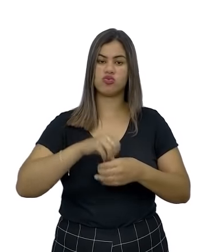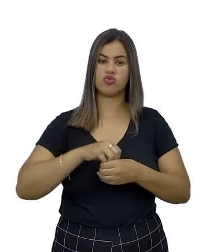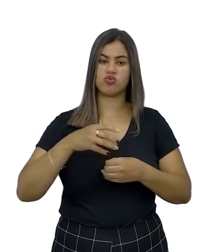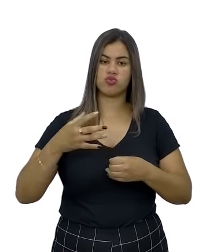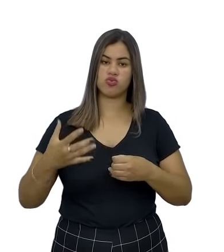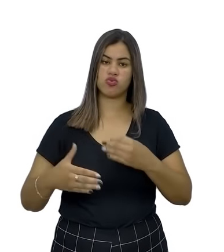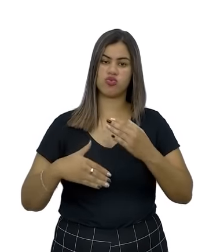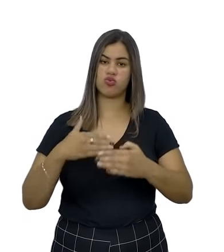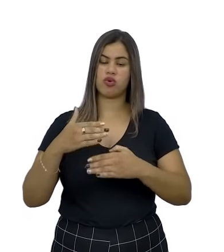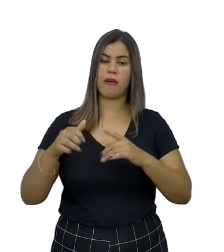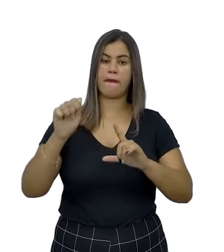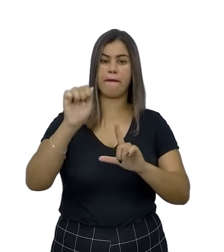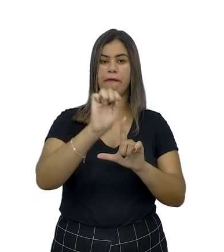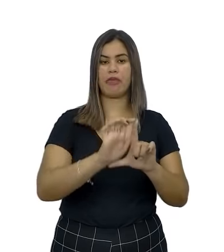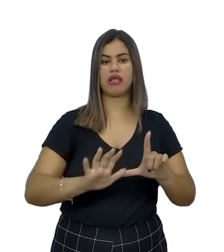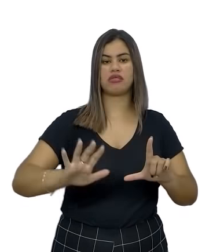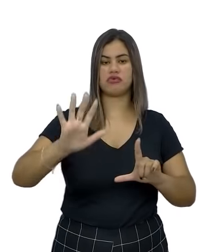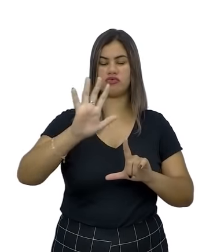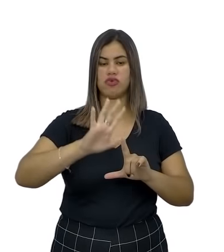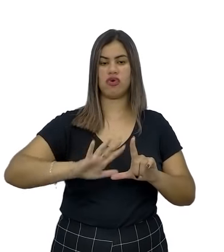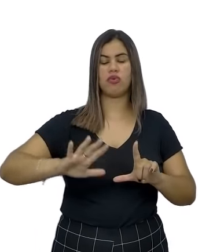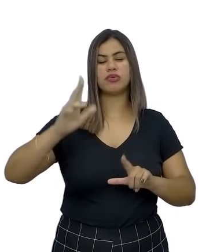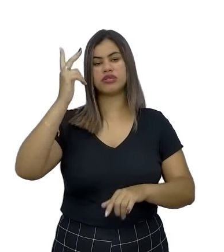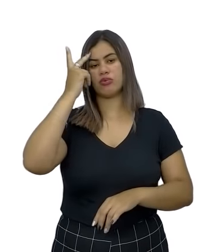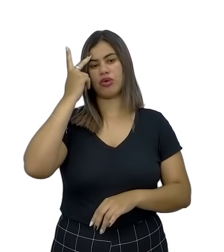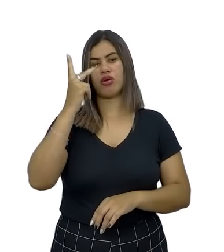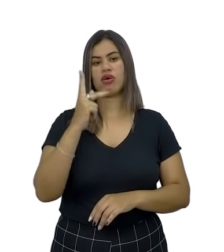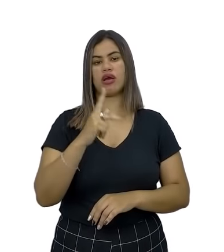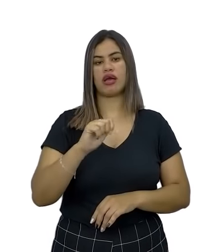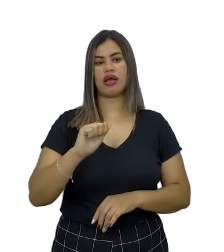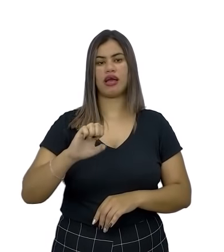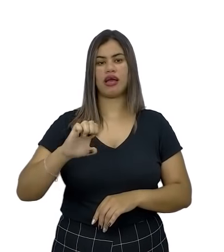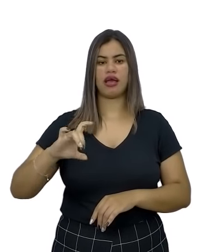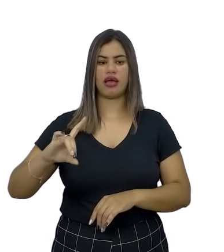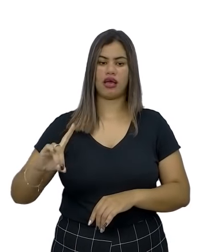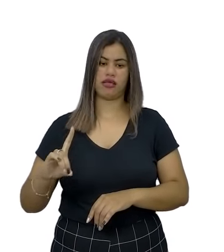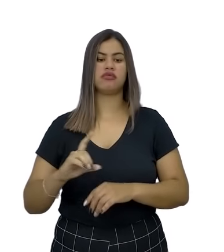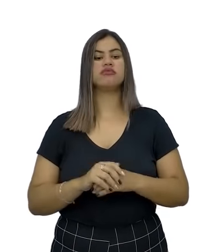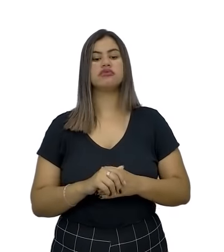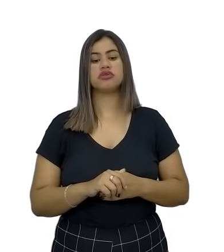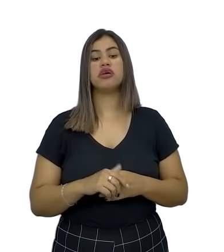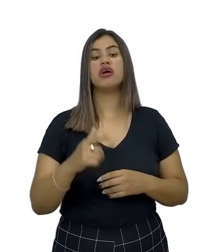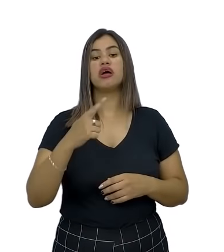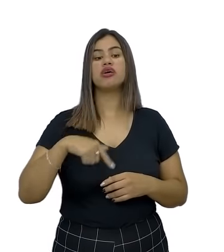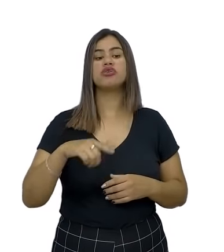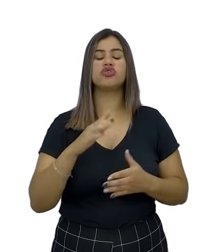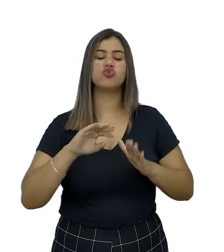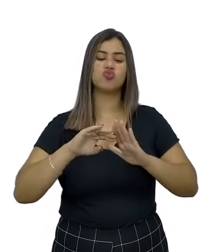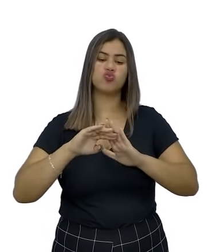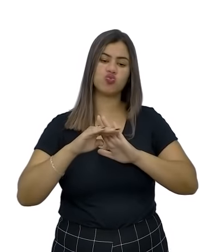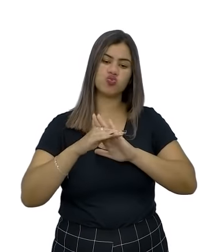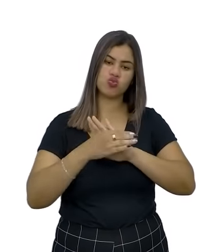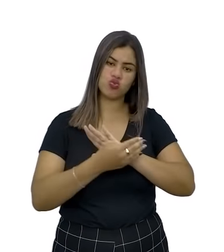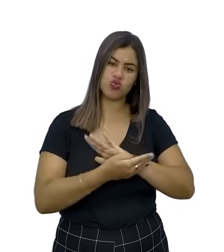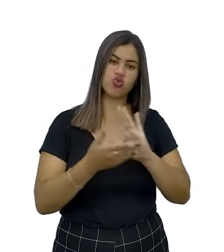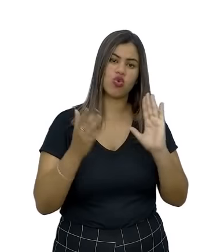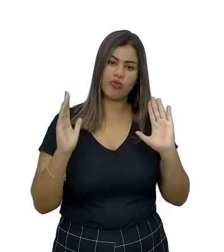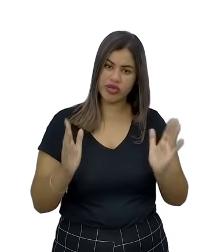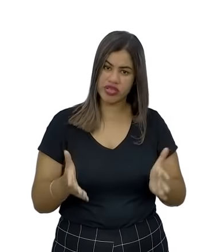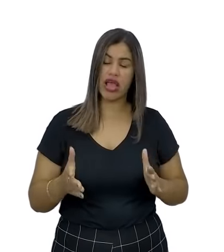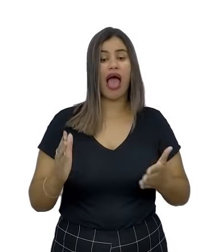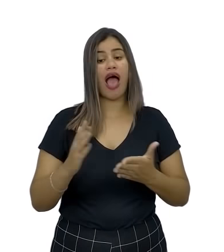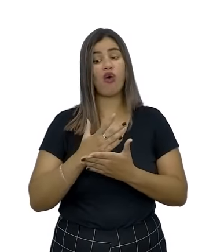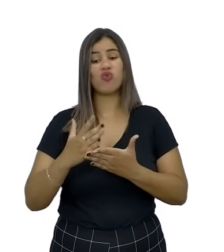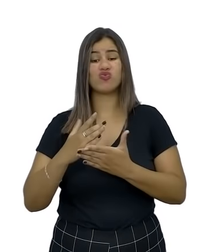na plataforma São Paulo do CAED, onde nós já estamos assim habituados, né? Quem não está, a gente convida